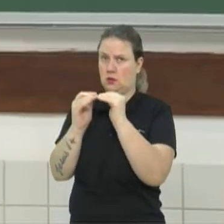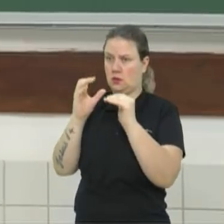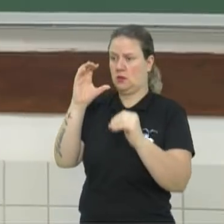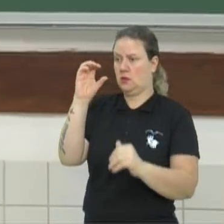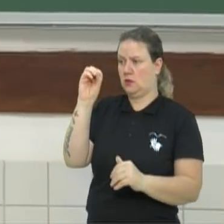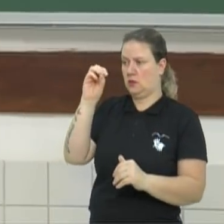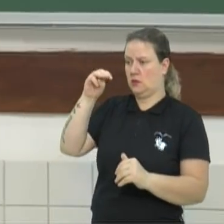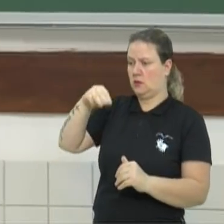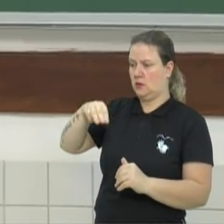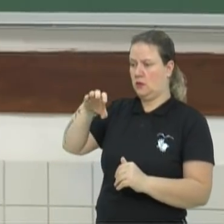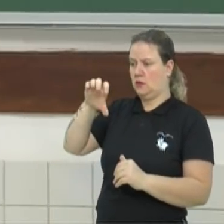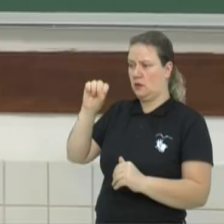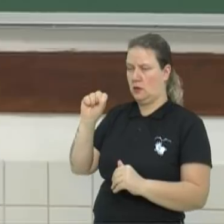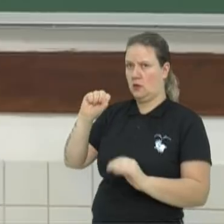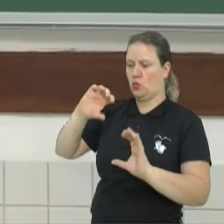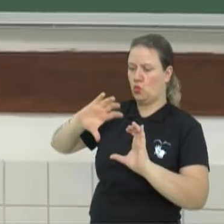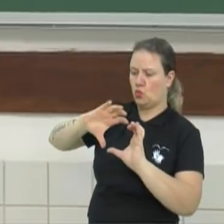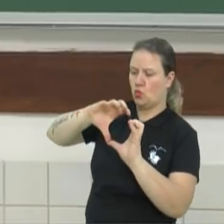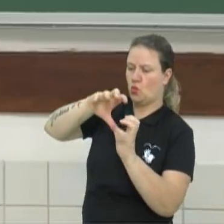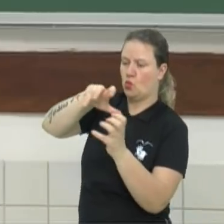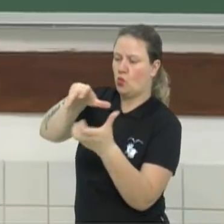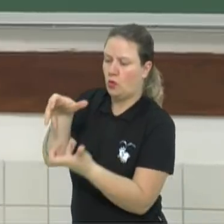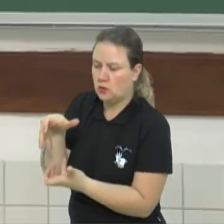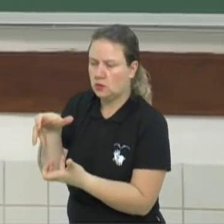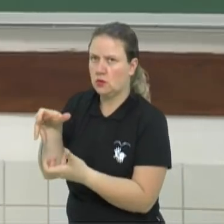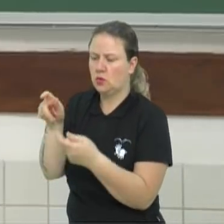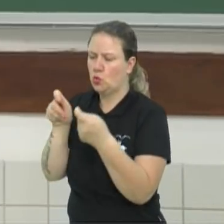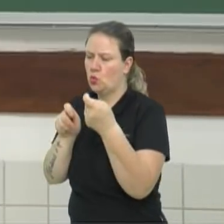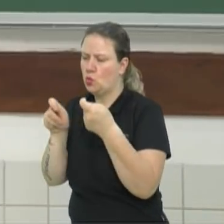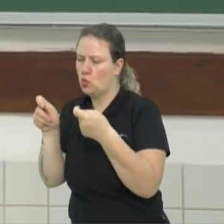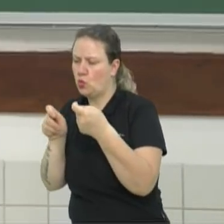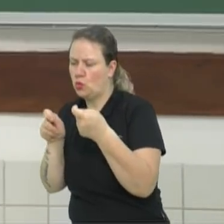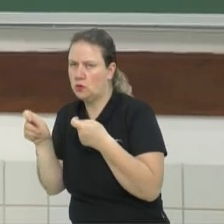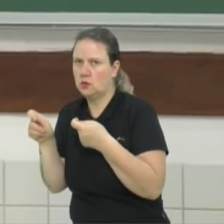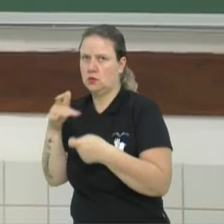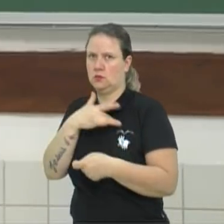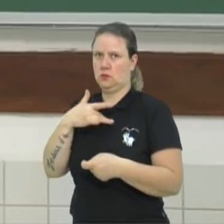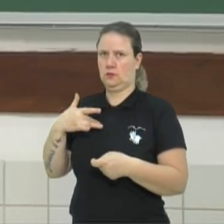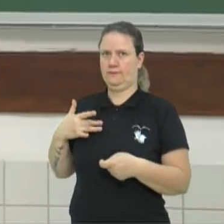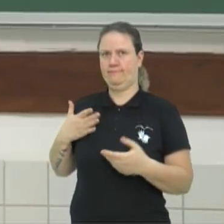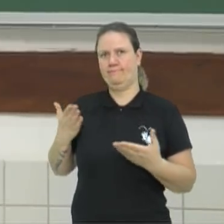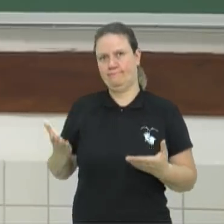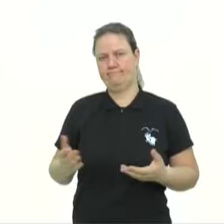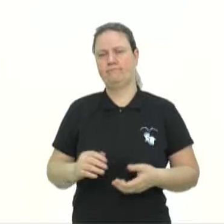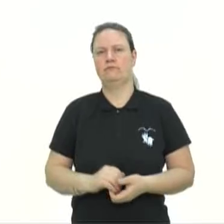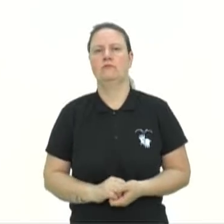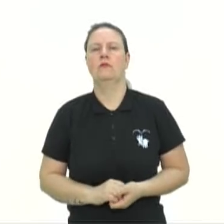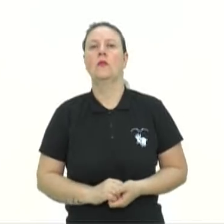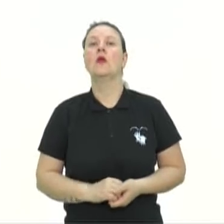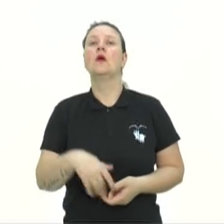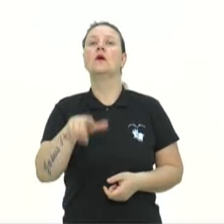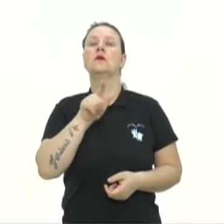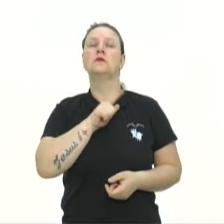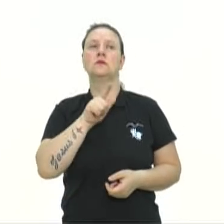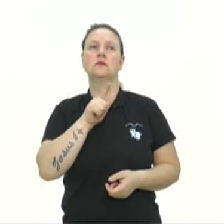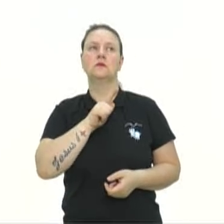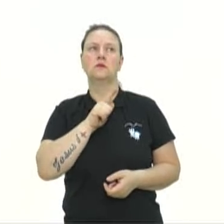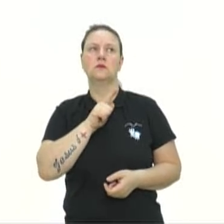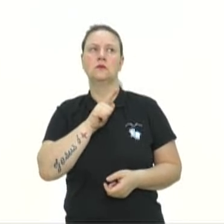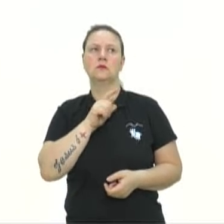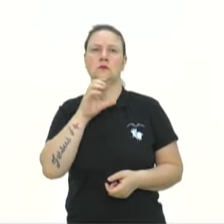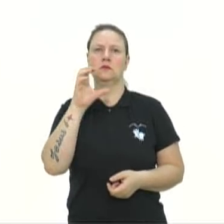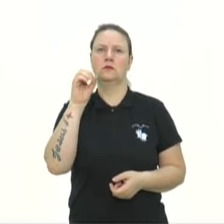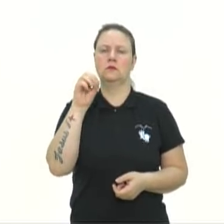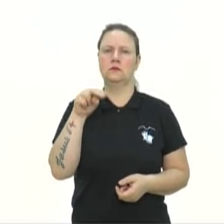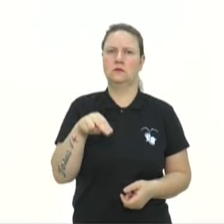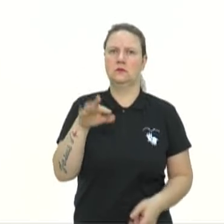OMS, Organização Mundial da Saúde. Então, essa é muito, muito fácil. Você pode usar as conjunções